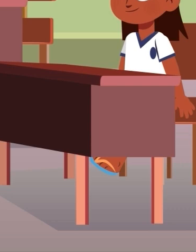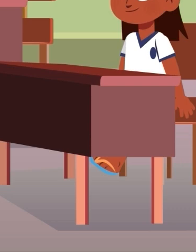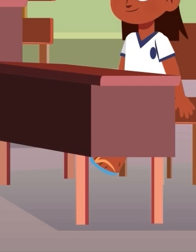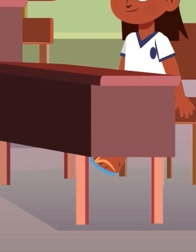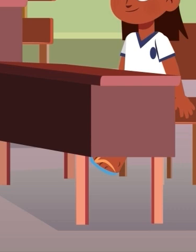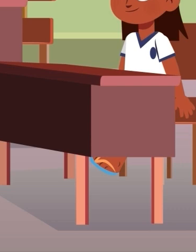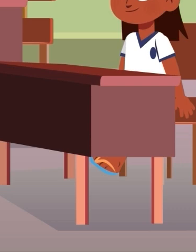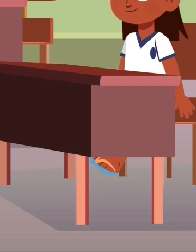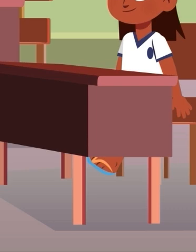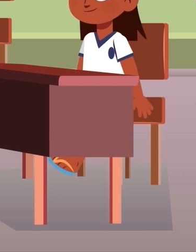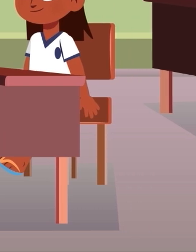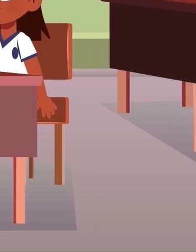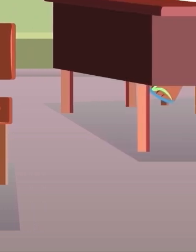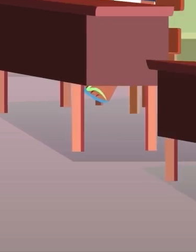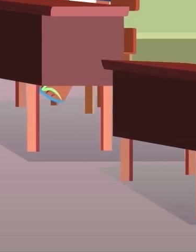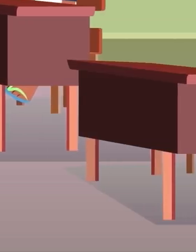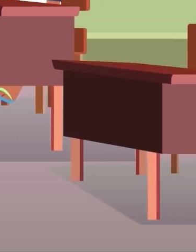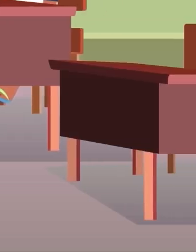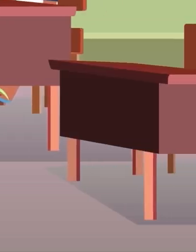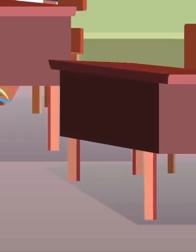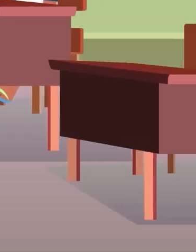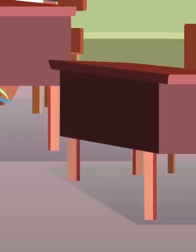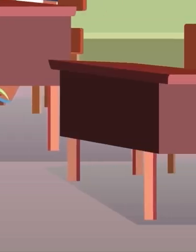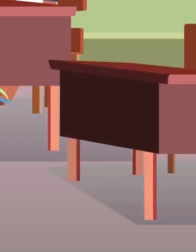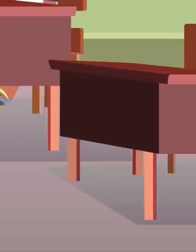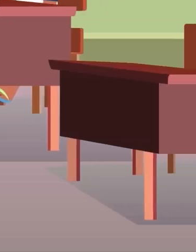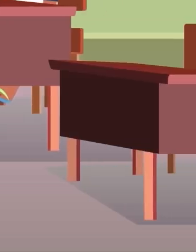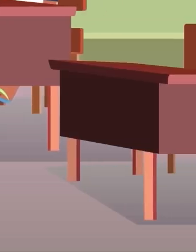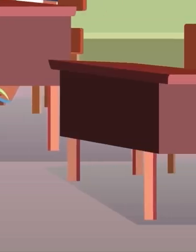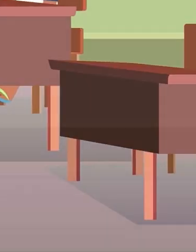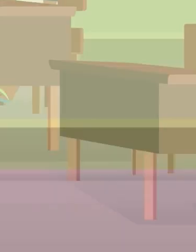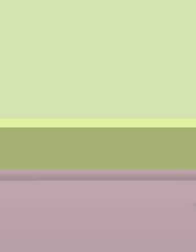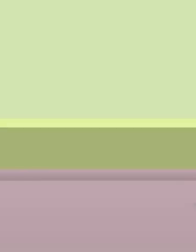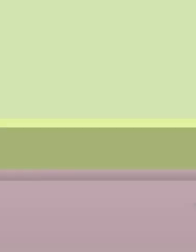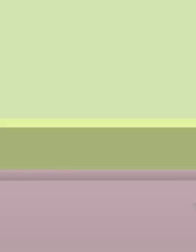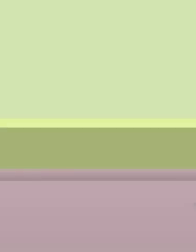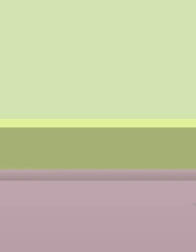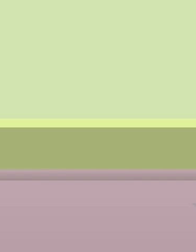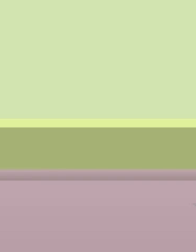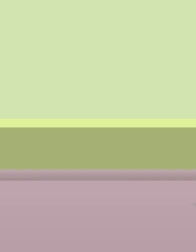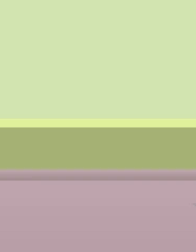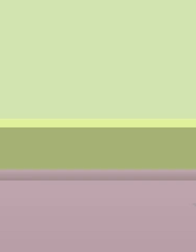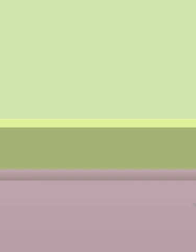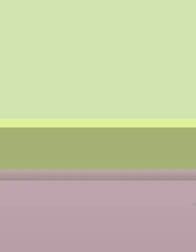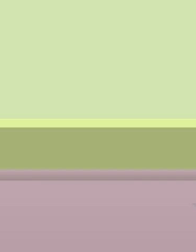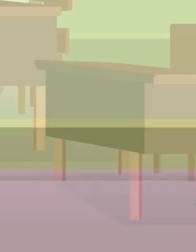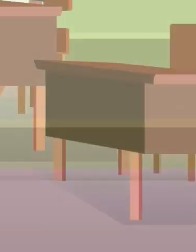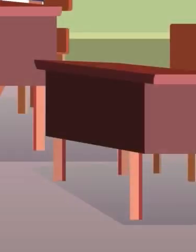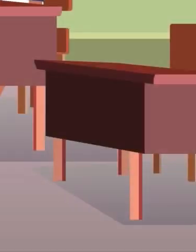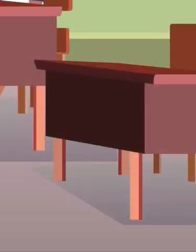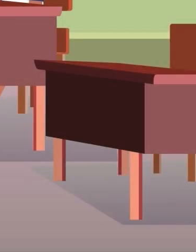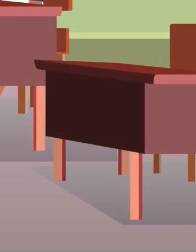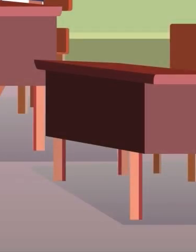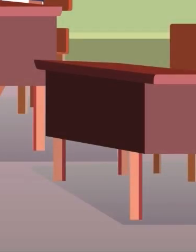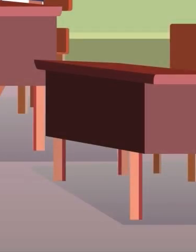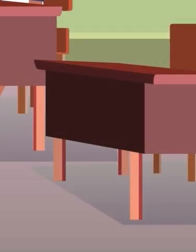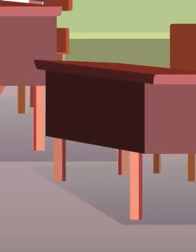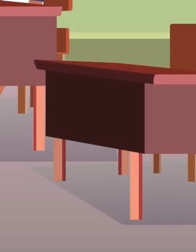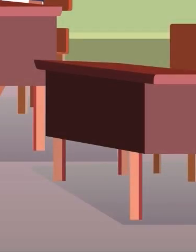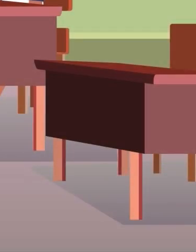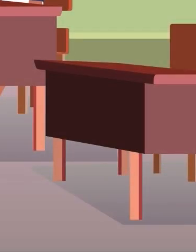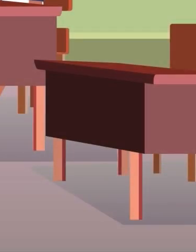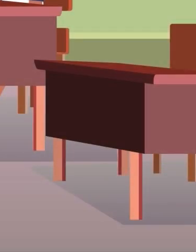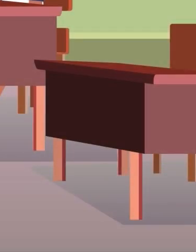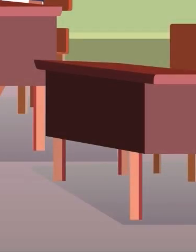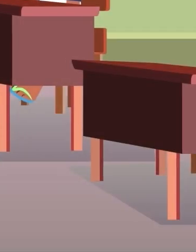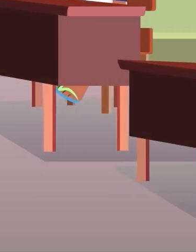Good afternoon, everyone. Good afternoon. How are you all today? We're fine, thank